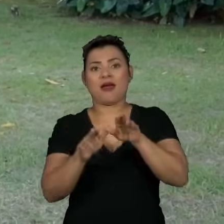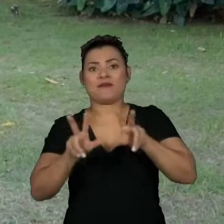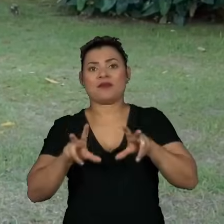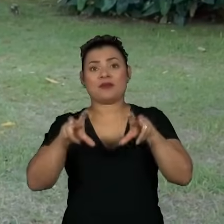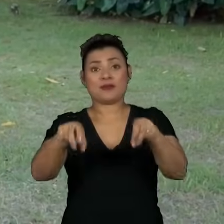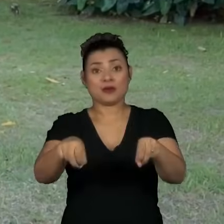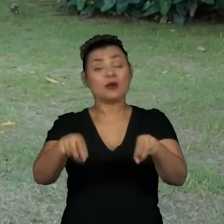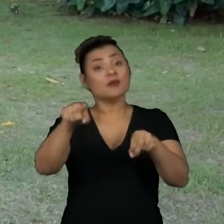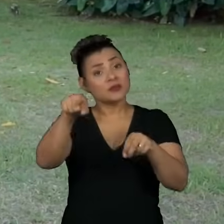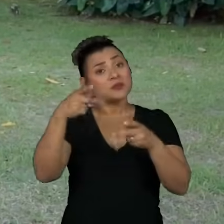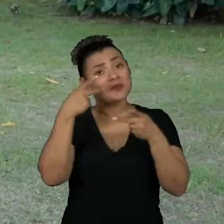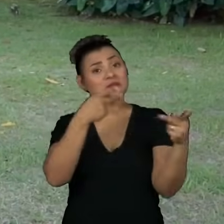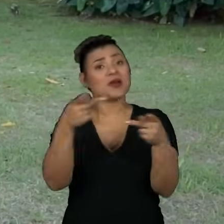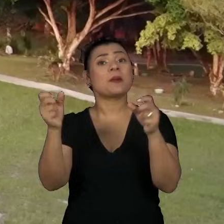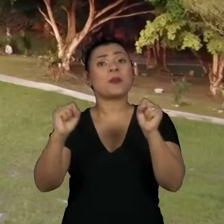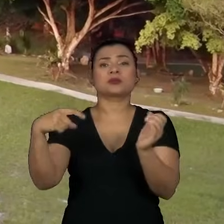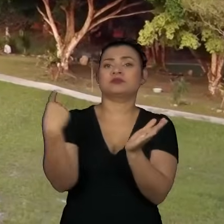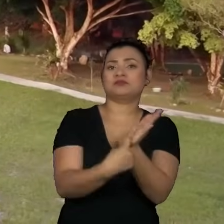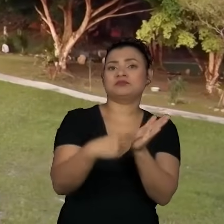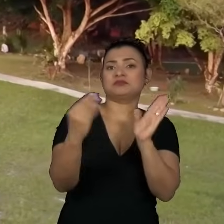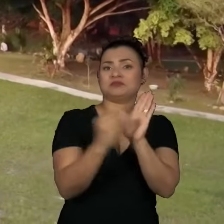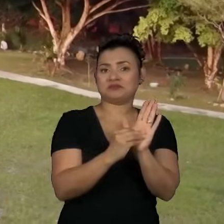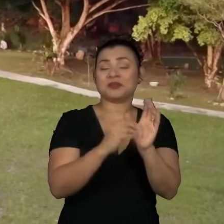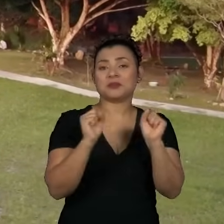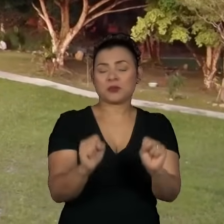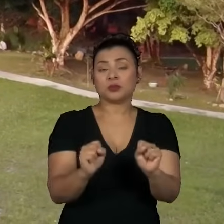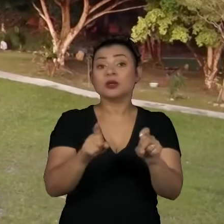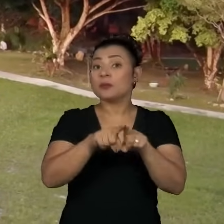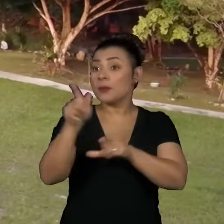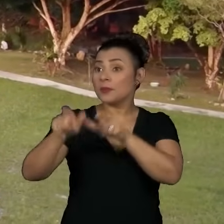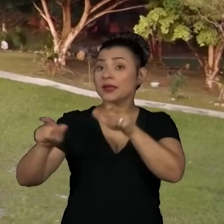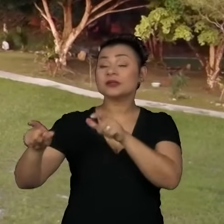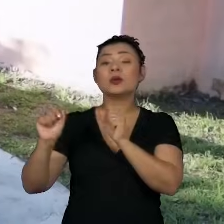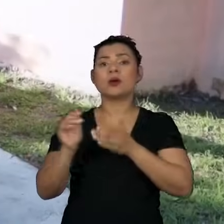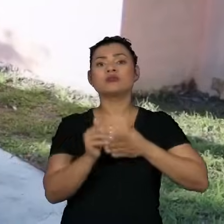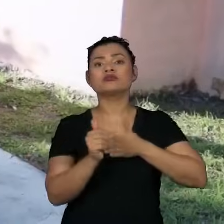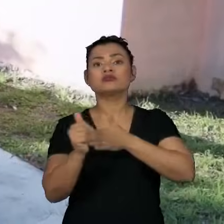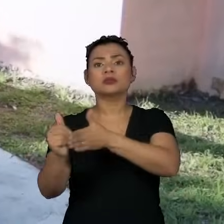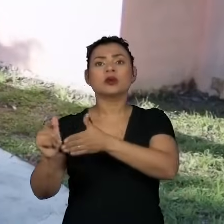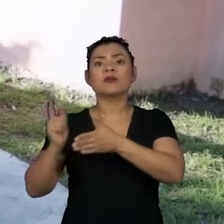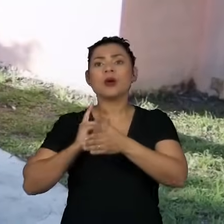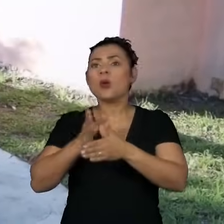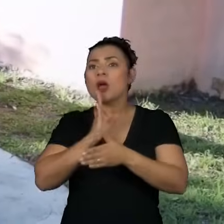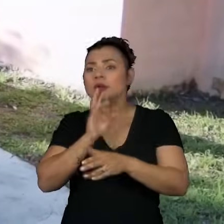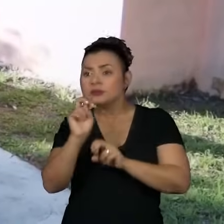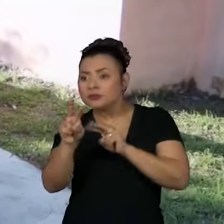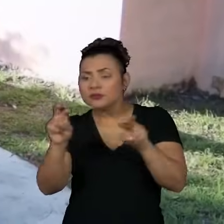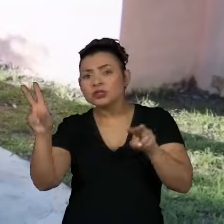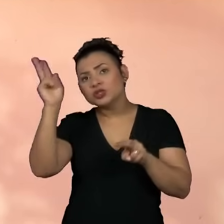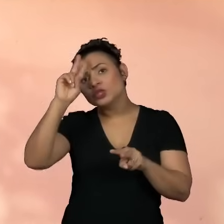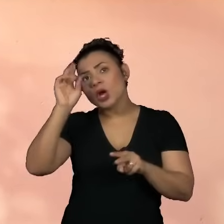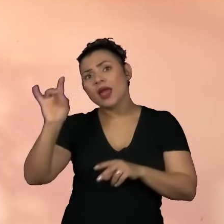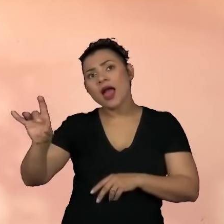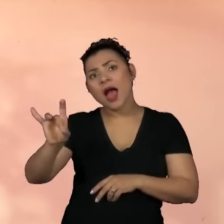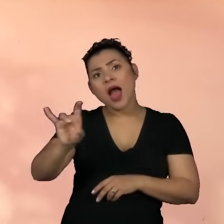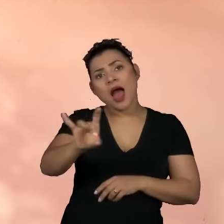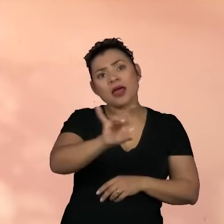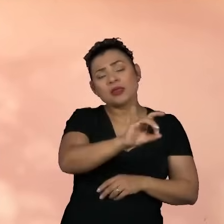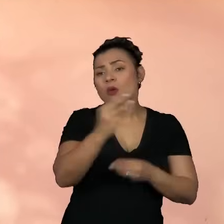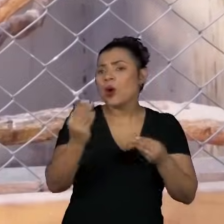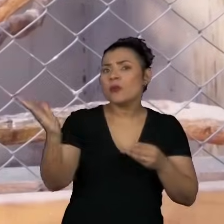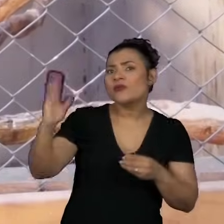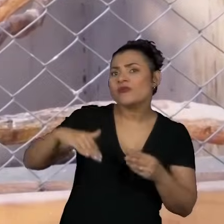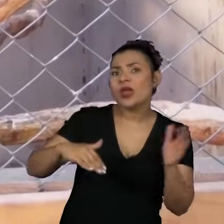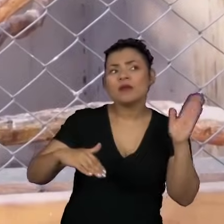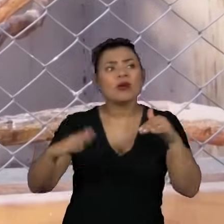pessoas podem visitar esse local agendando, e aí depois a pessoa vai ser guiada para conhecer viveiro por viveiro, saber um pouquinho da história de cada bicho, como ele veio parar